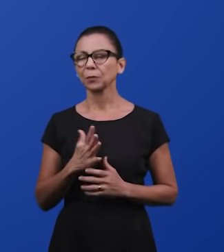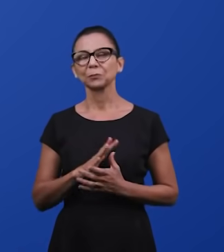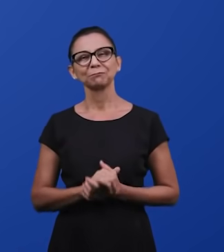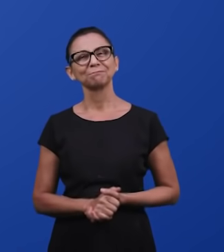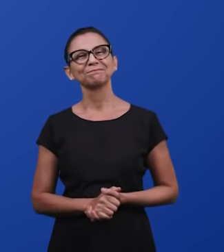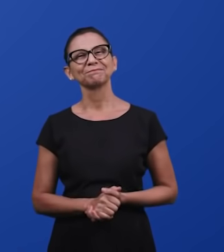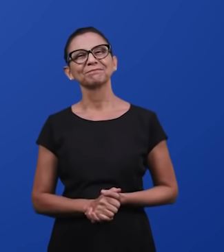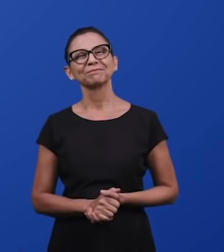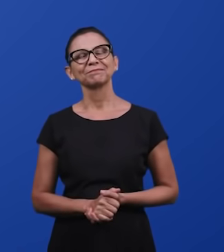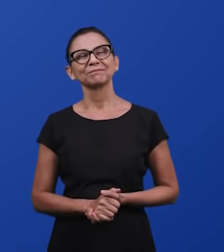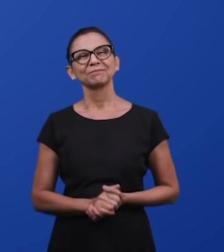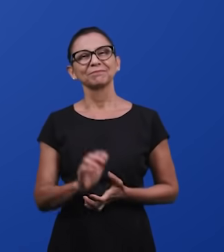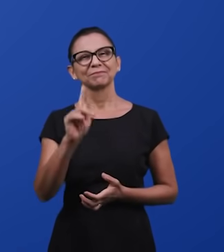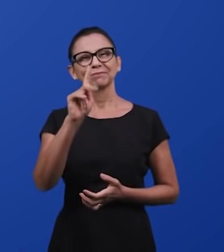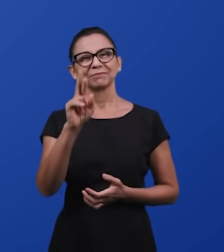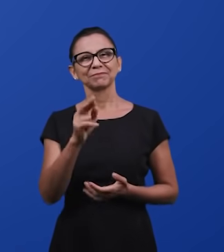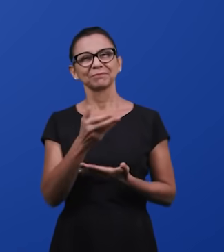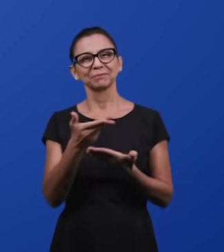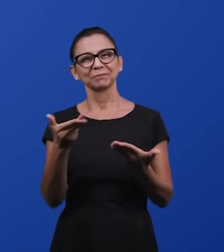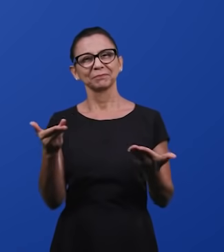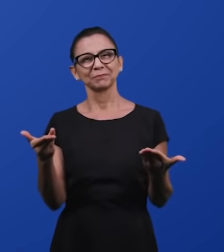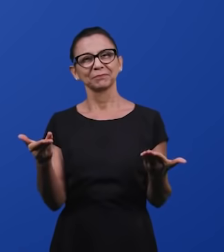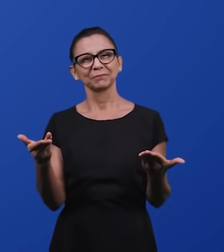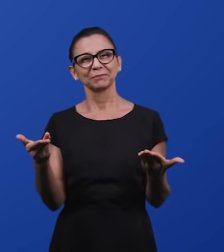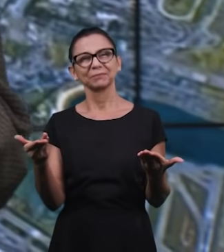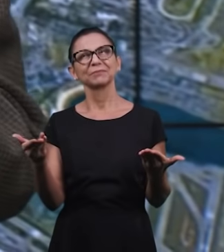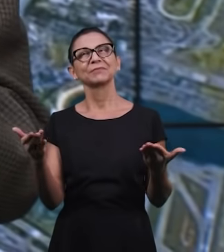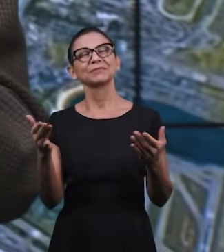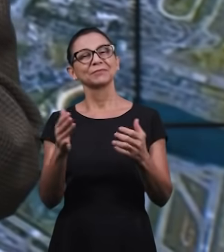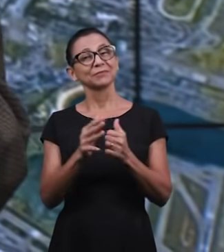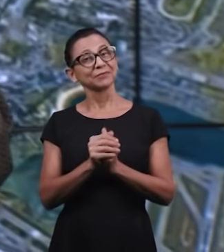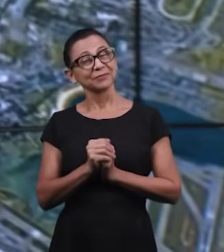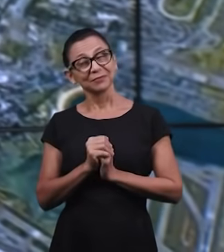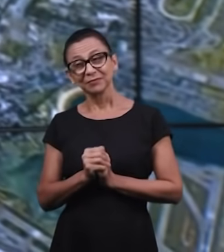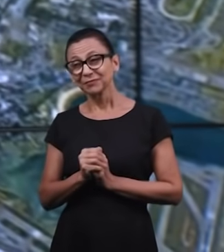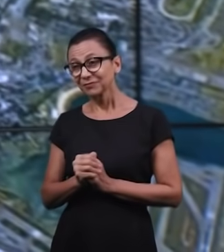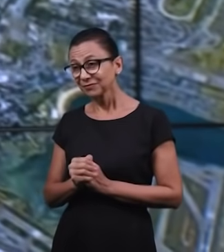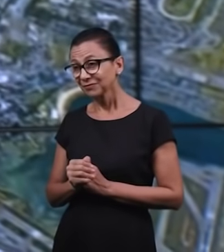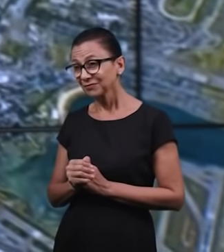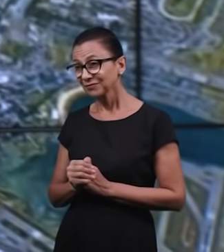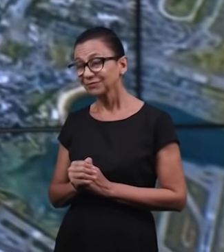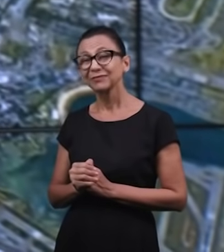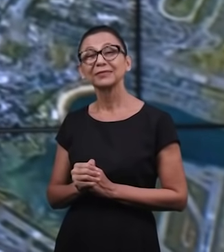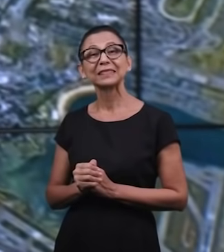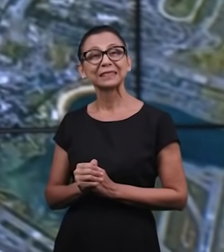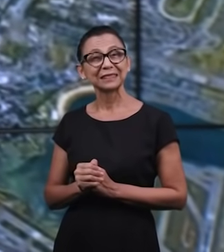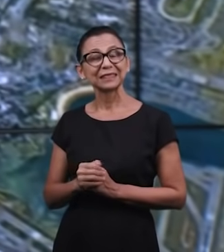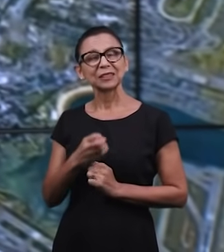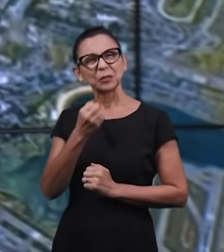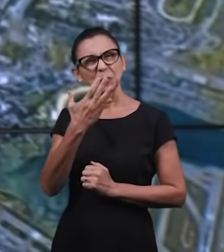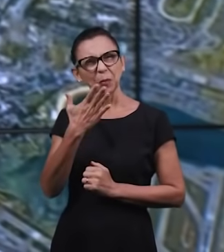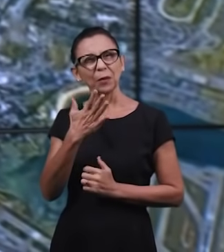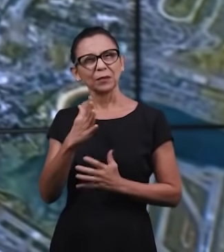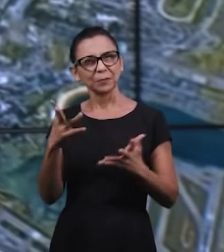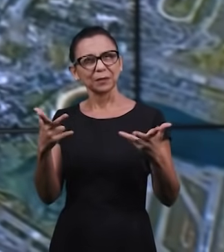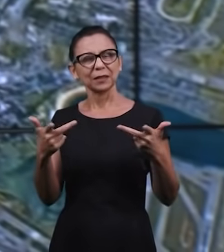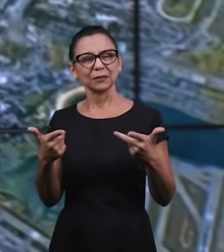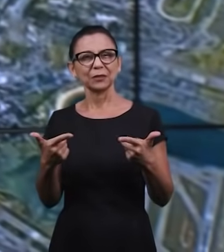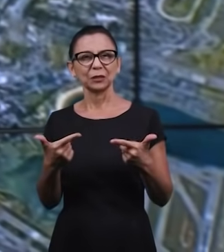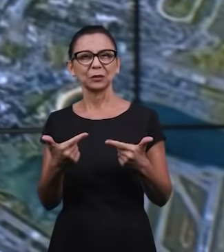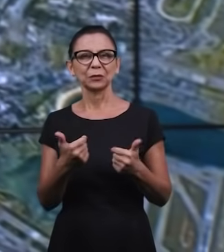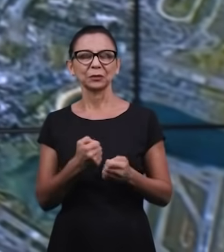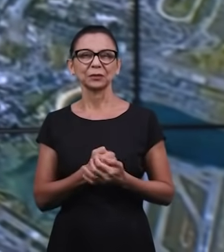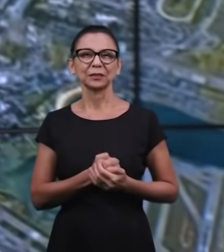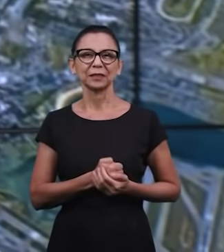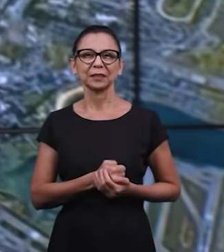tem sido uma grande bênção. A paz do Senhor a todos. Amém, irmã Fernanda. Que coisa notável é se cumprir